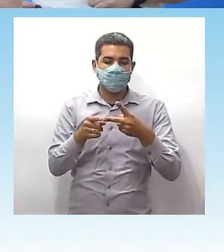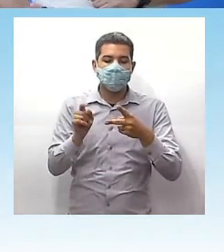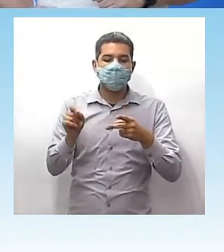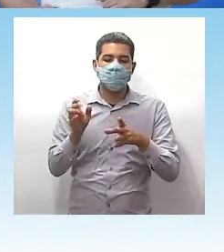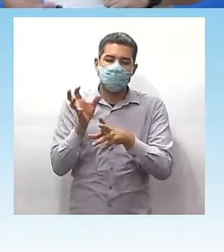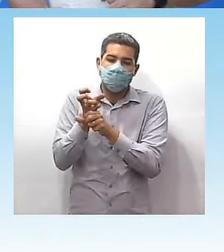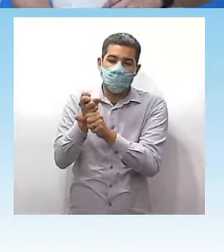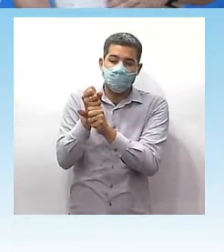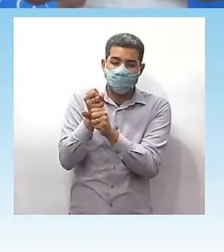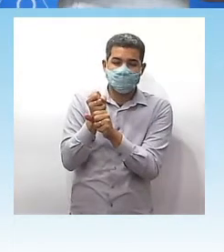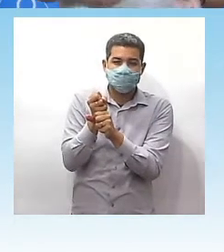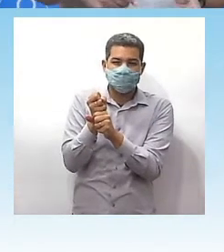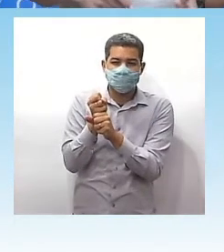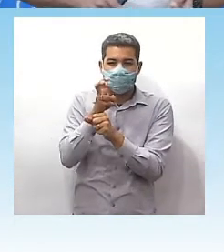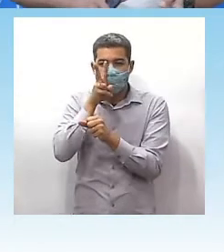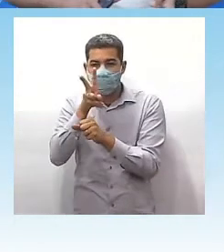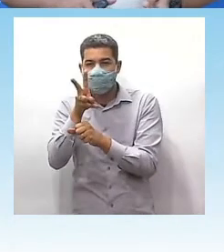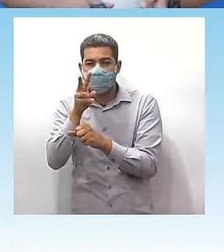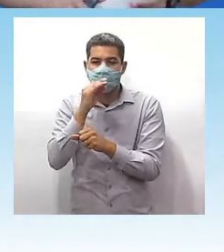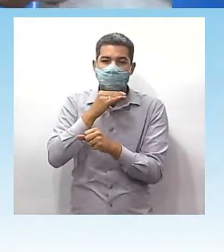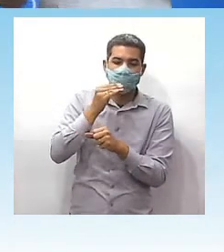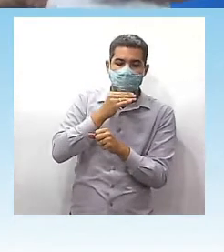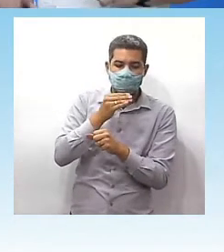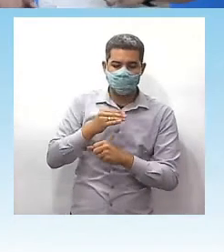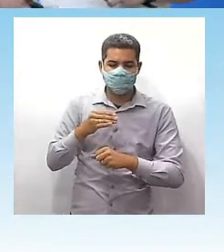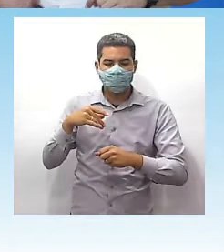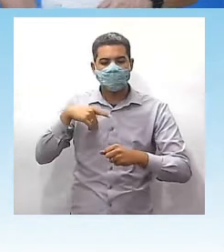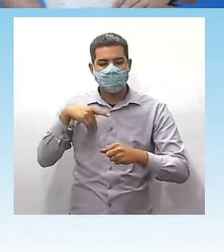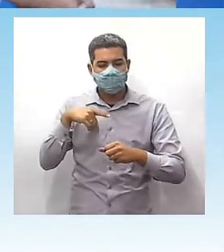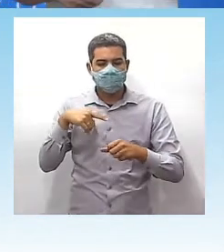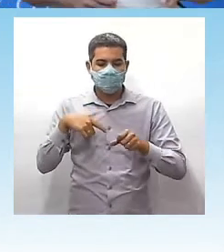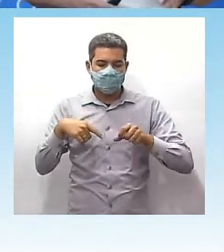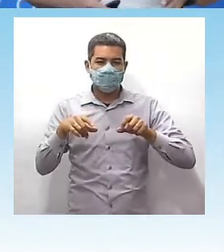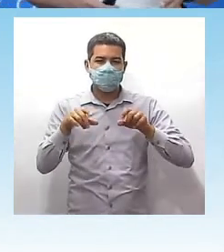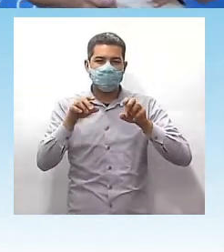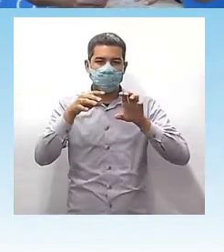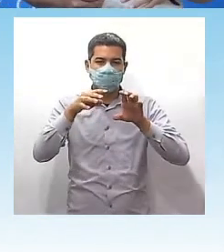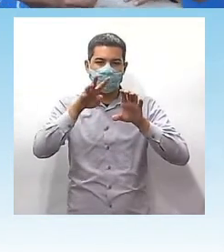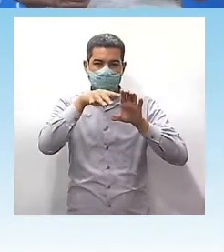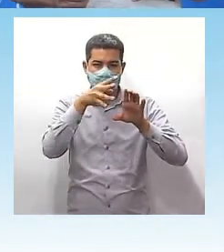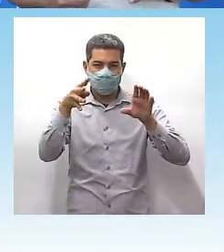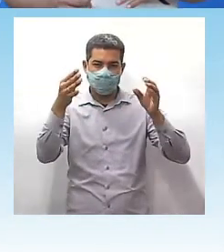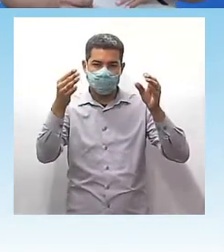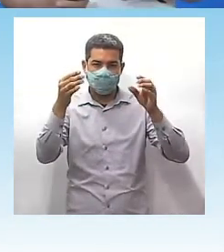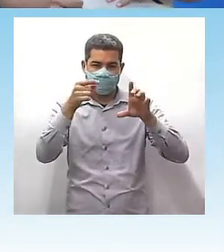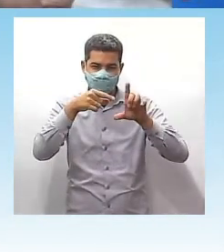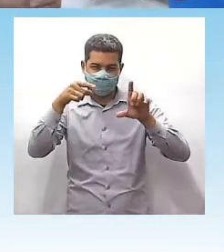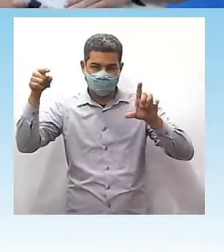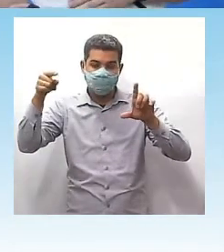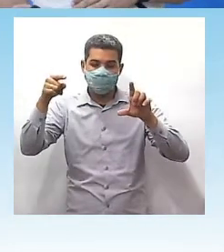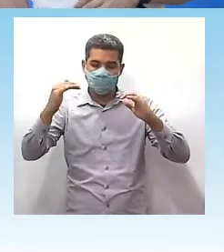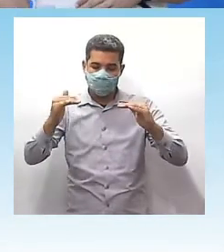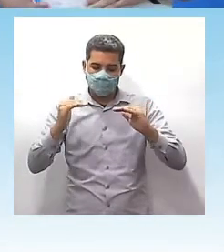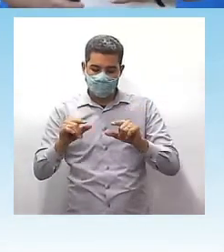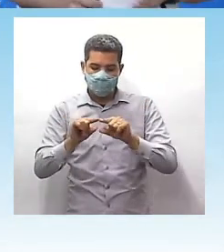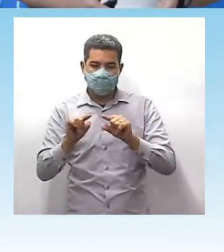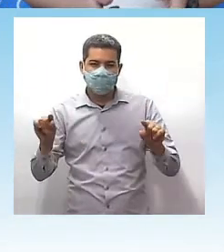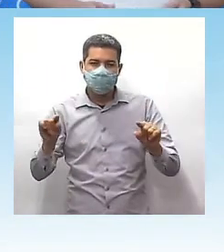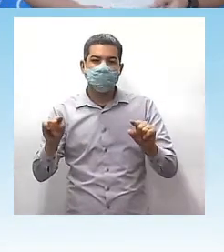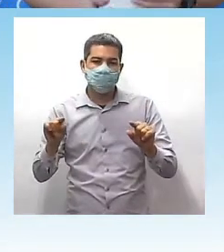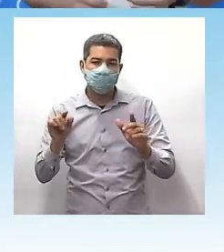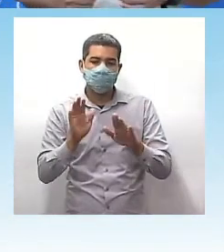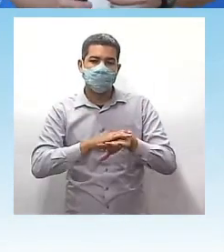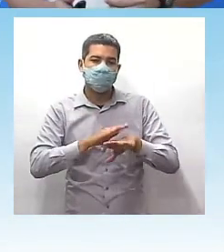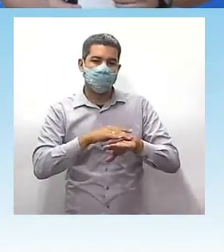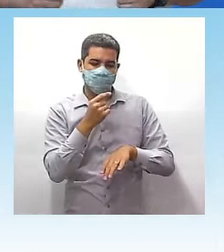importante também, tá? Por isso que o gráfico tem que ter as fontes. Lembre-se que quanto maior a margem de erro de uma